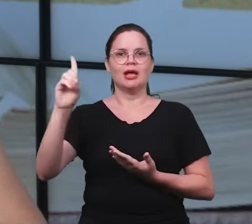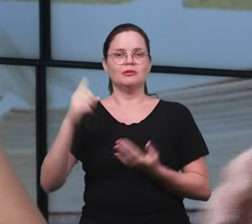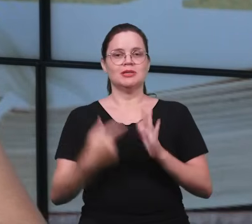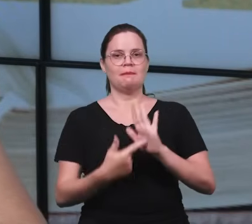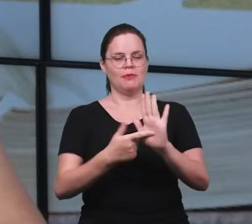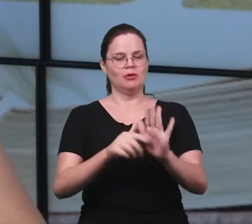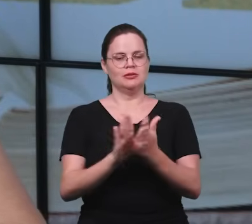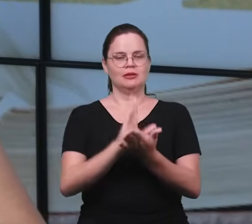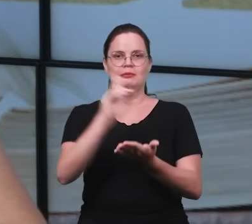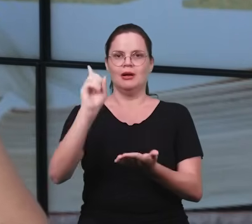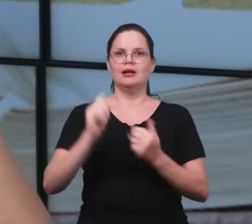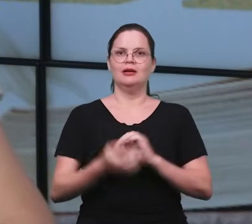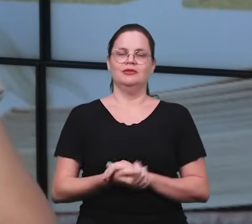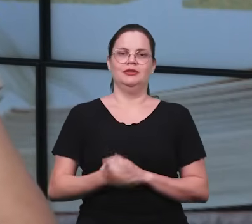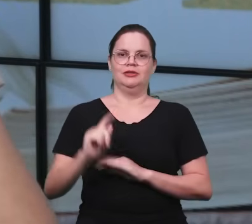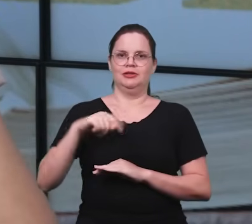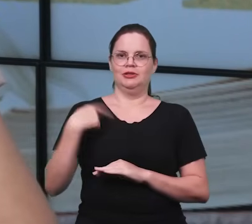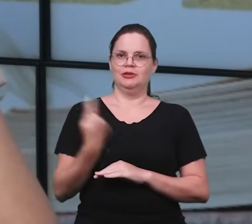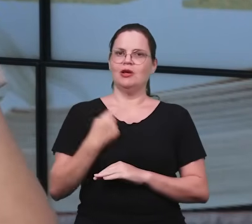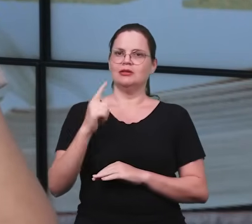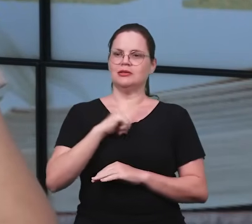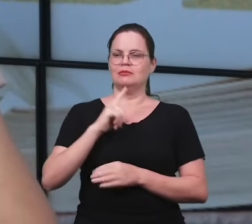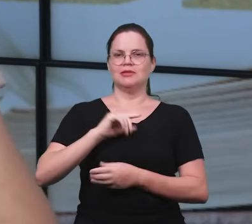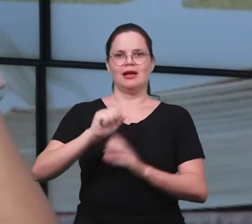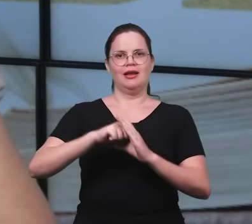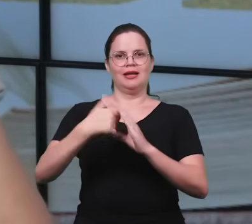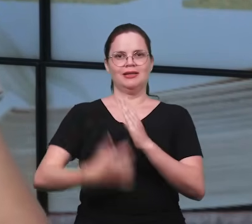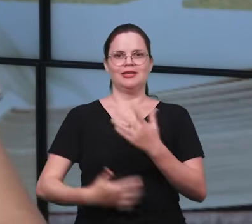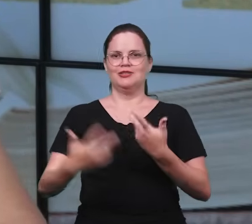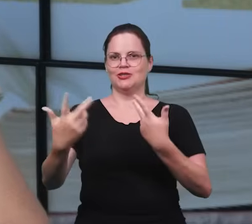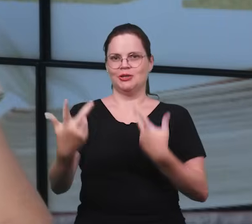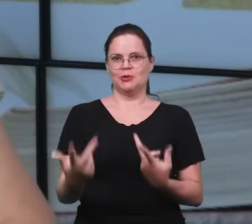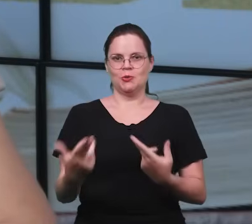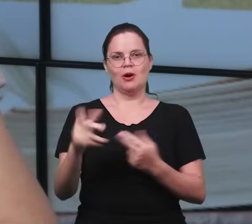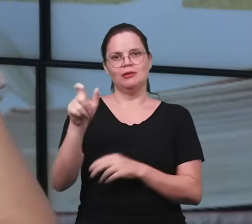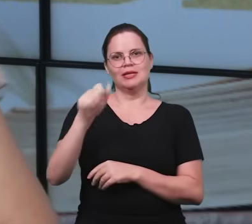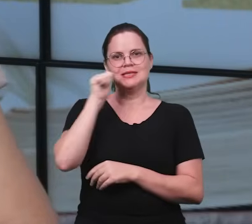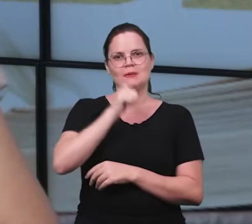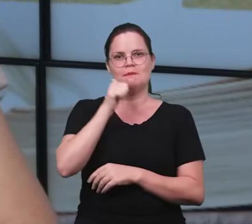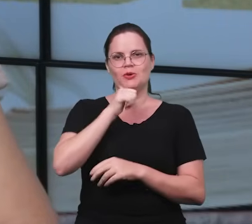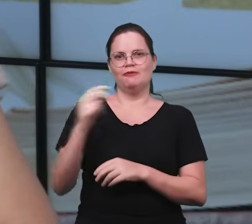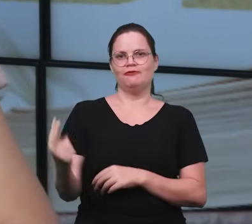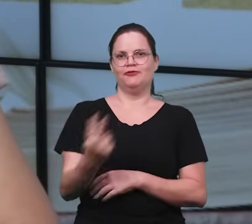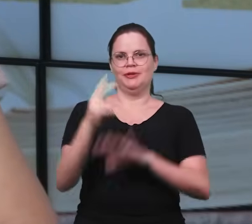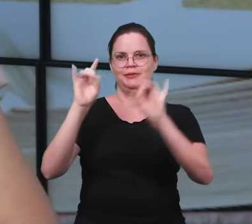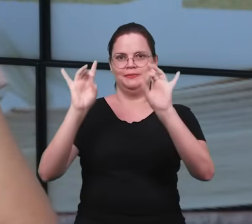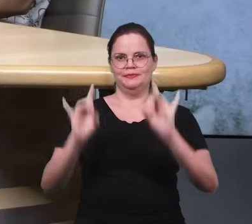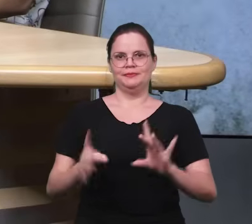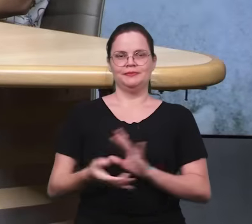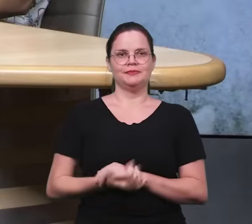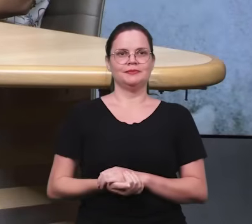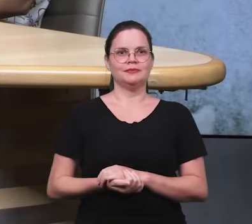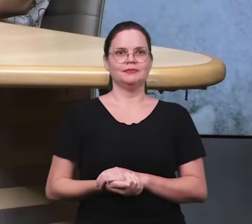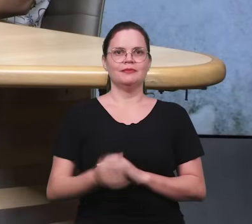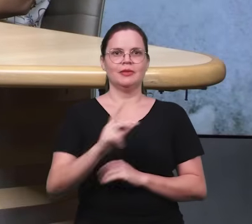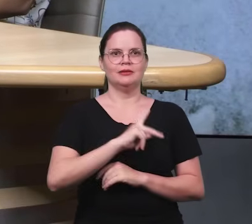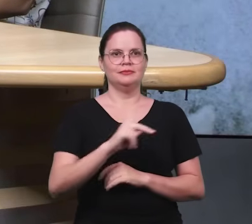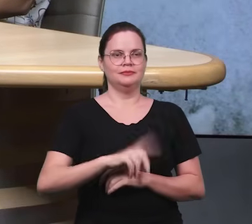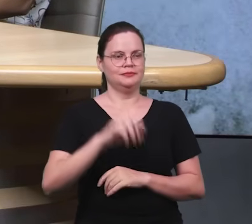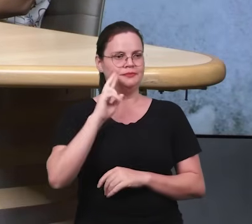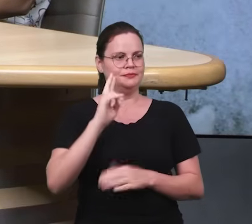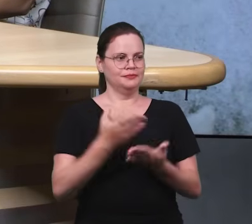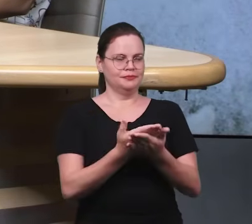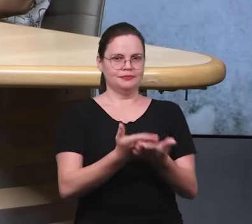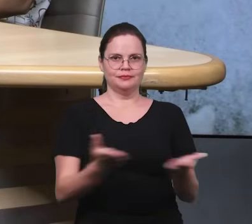de Deus para que nós sejamos cheias da virtude, daquilo que o Senhor disse que é virtuoso na nossa vida. Né? Paz do Senhor,